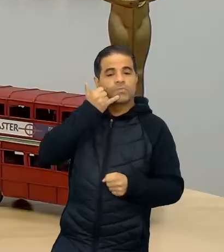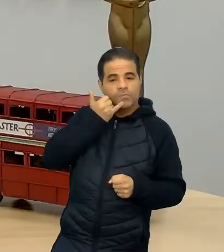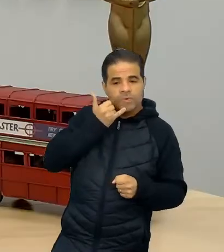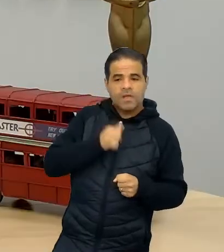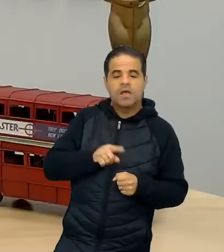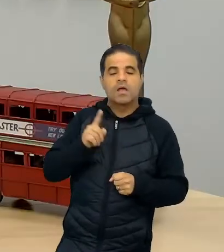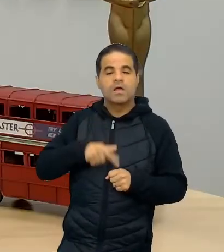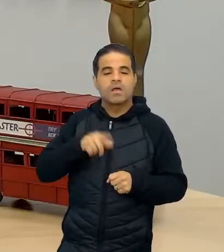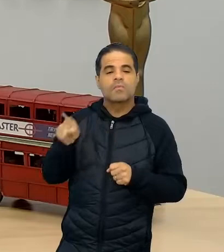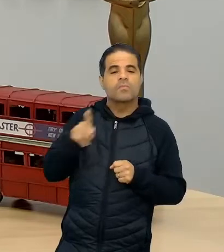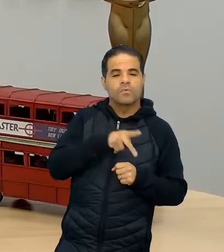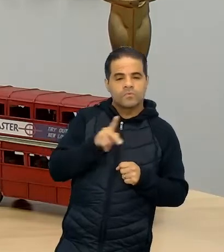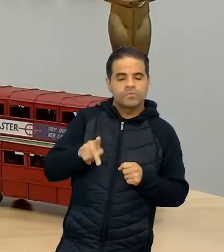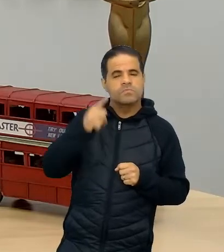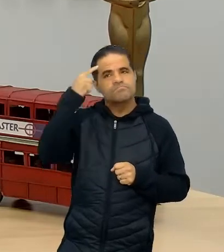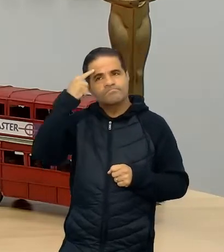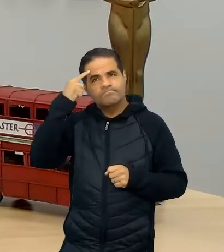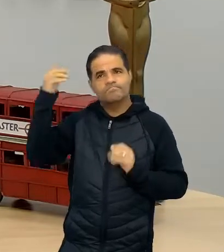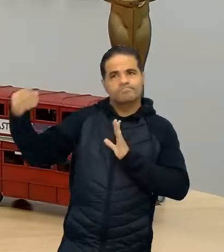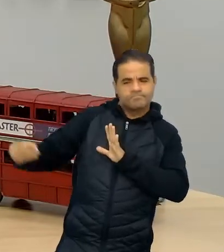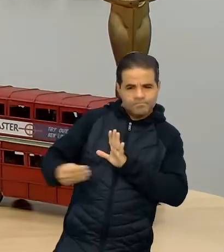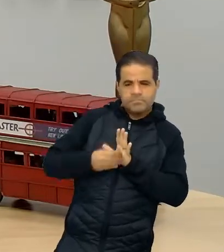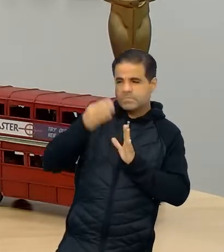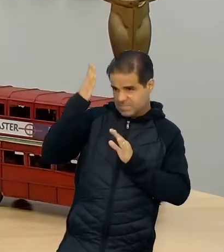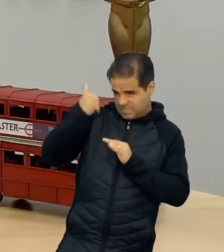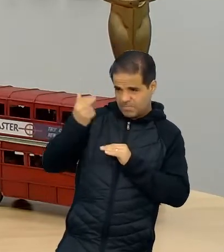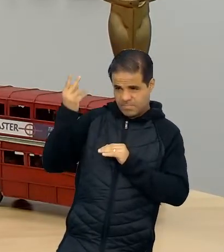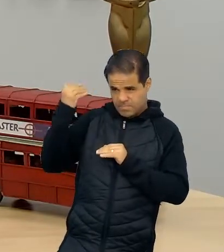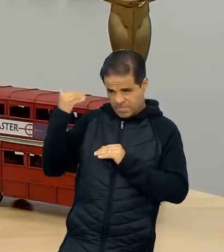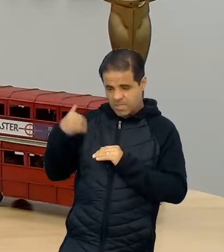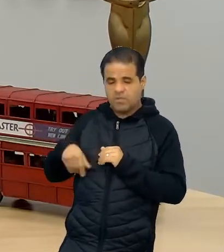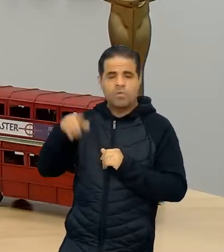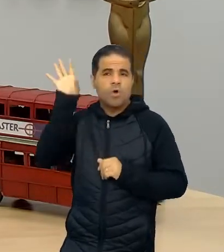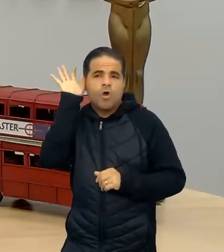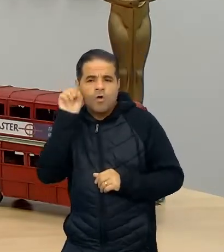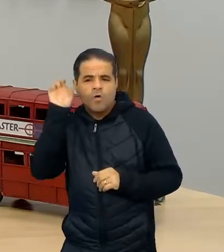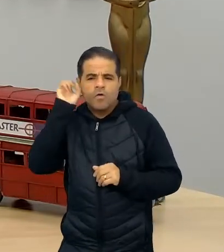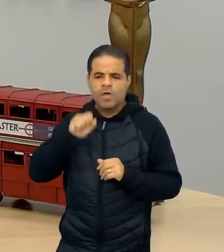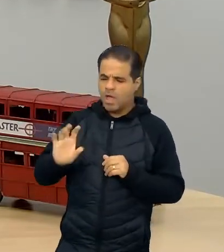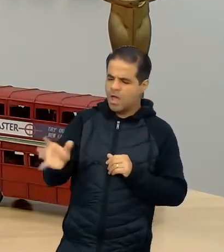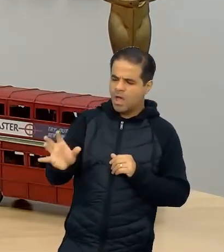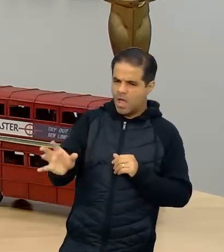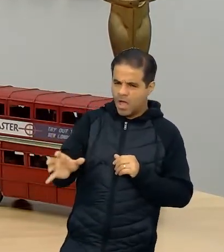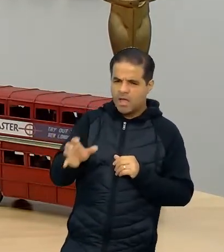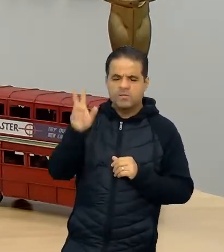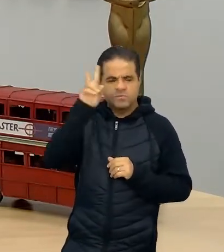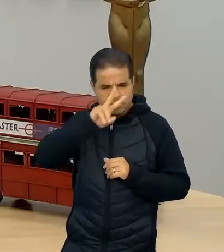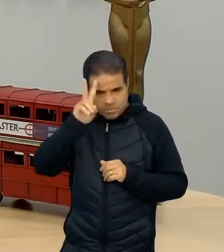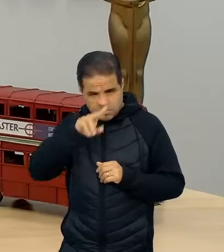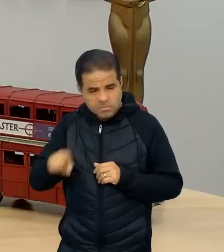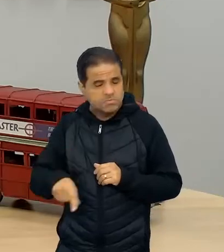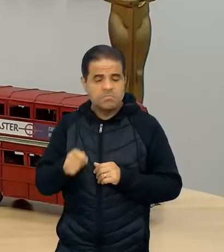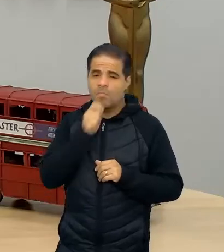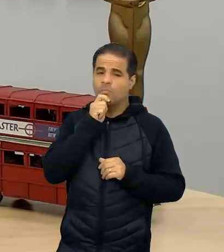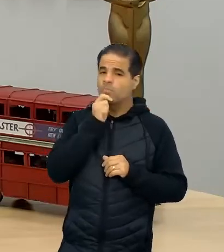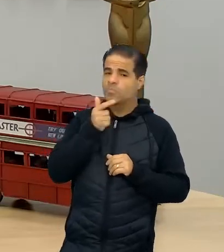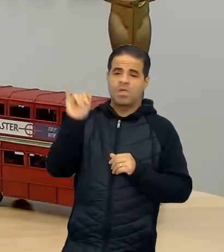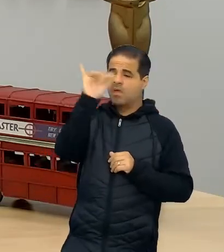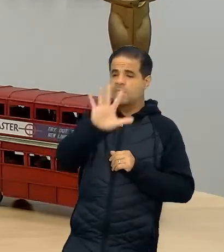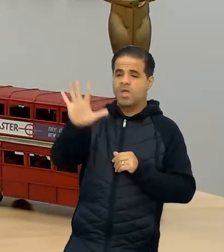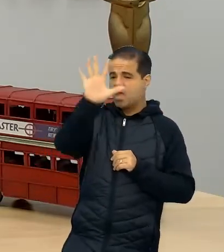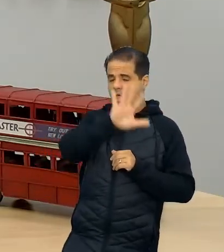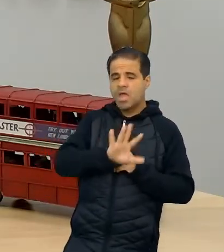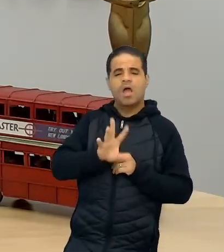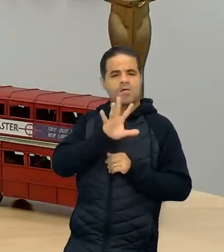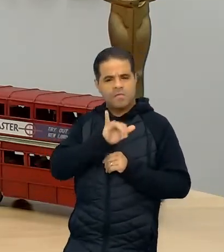a professora Ilana. Então, assim, vamos fazer de conta. Sabe antigamente que a gente só ouvia rádio? Aham. Né? Então, assim, a gente não tem a imagem, mas a gente vai